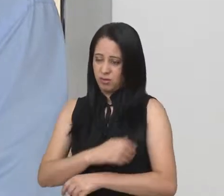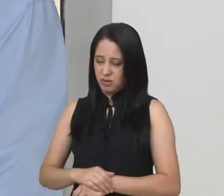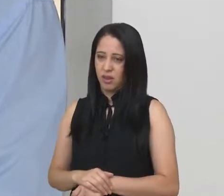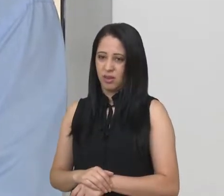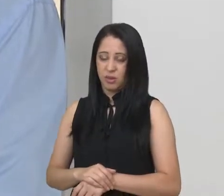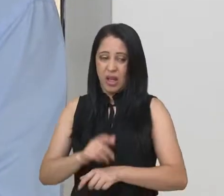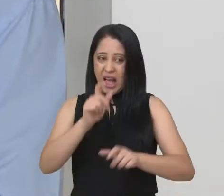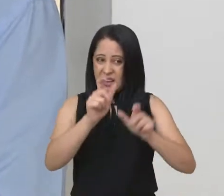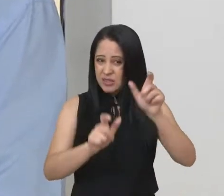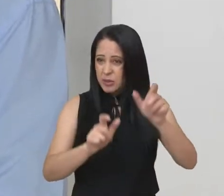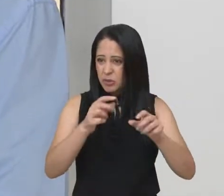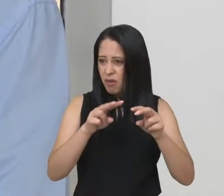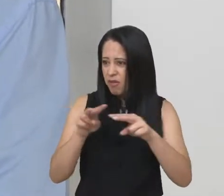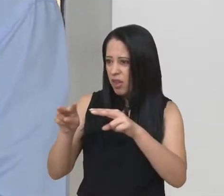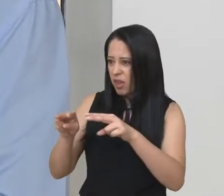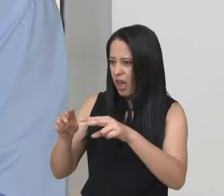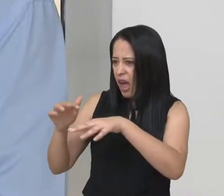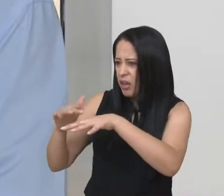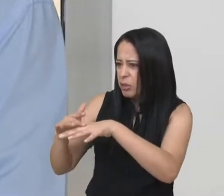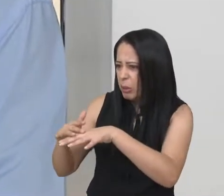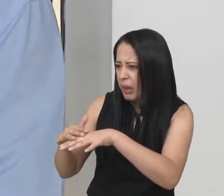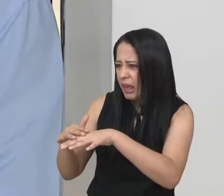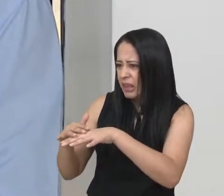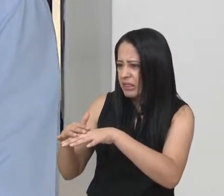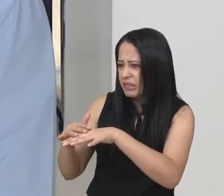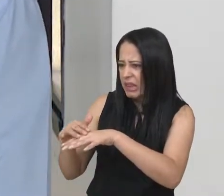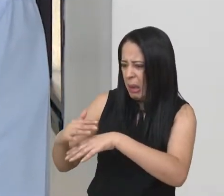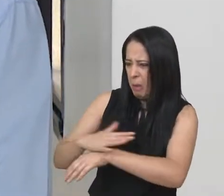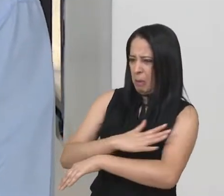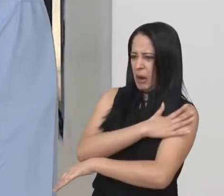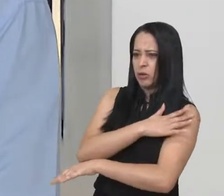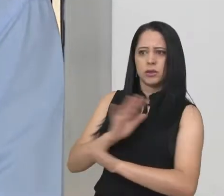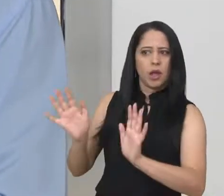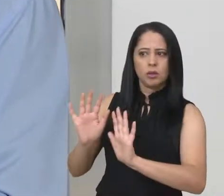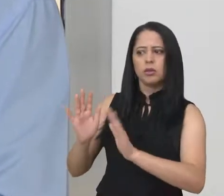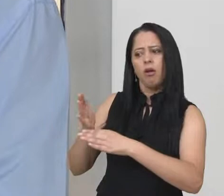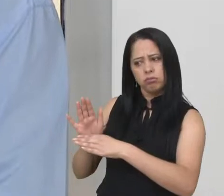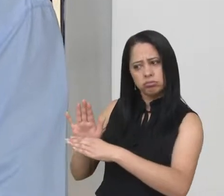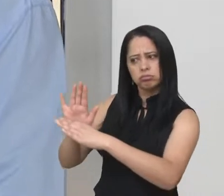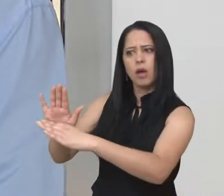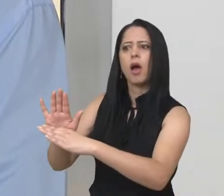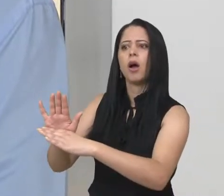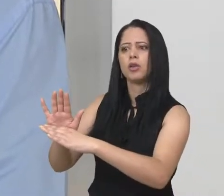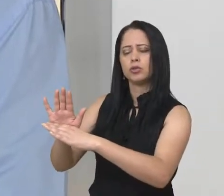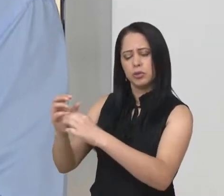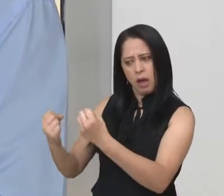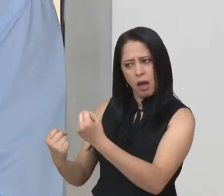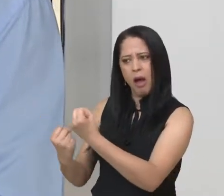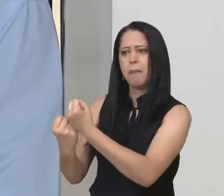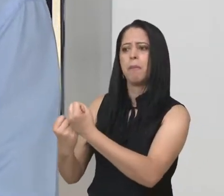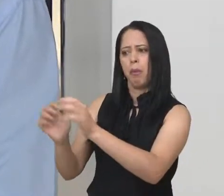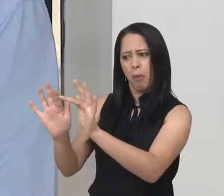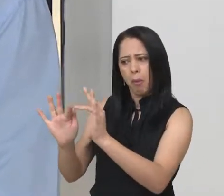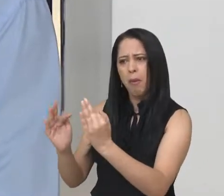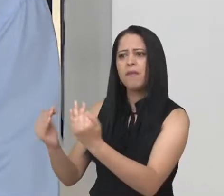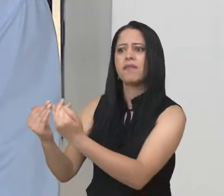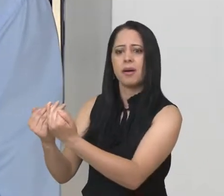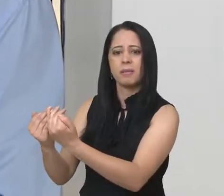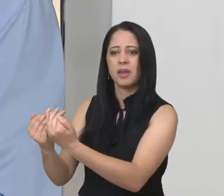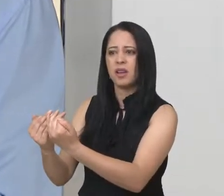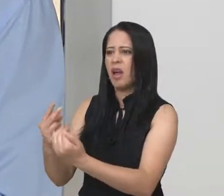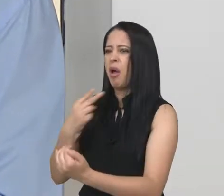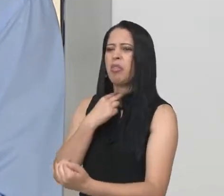Porque as pessoas têm que ver isso não como uma doença, mas sim para ajudar pessoas que se encontram com isso, para dar conforto à